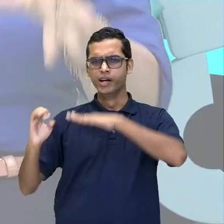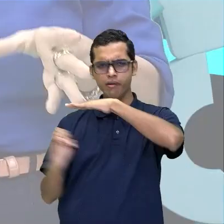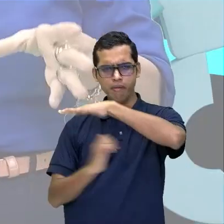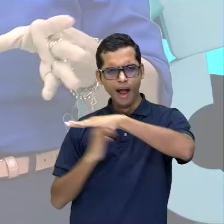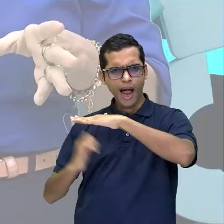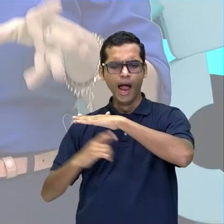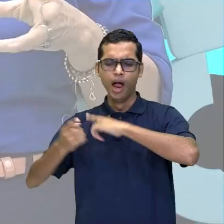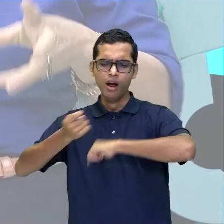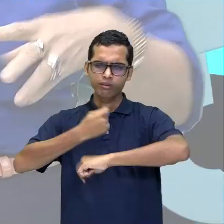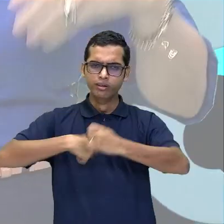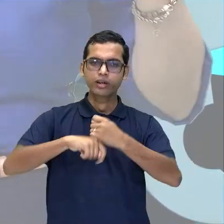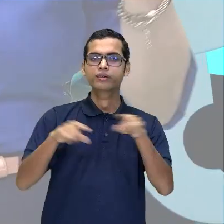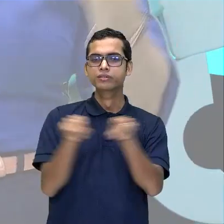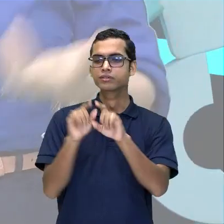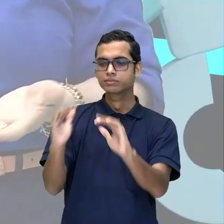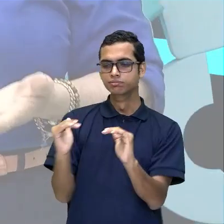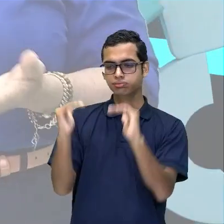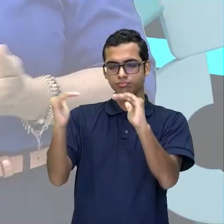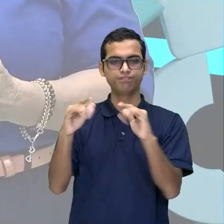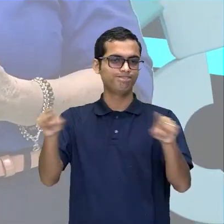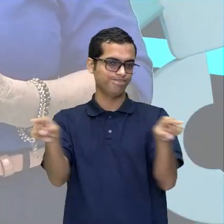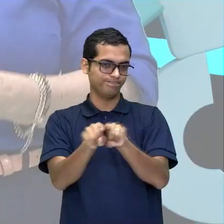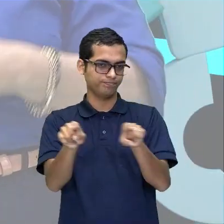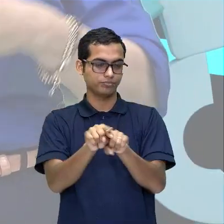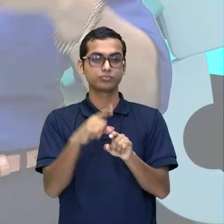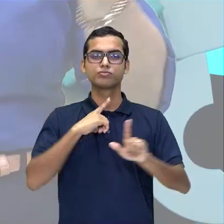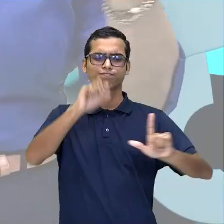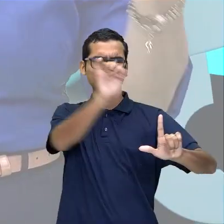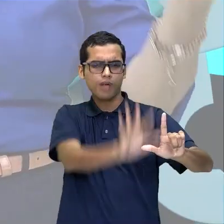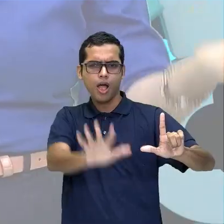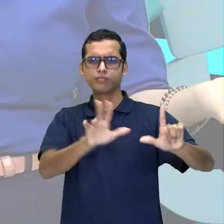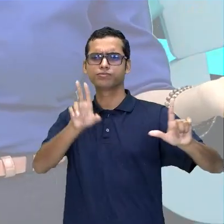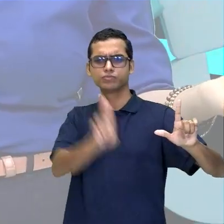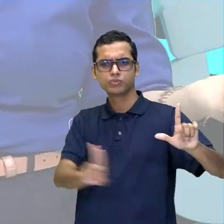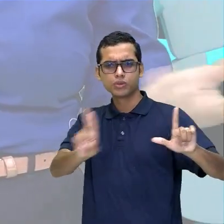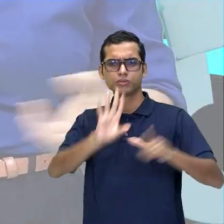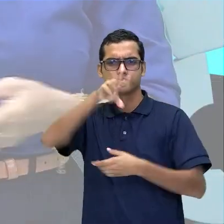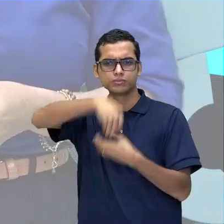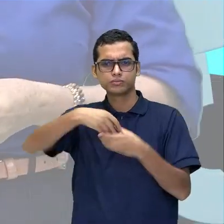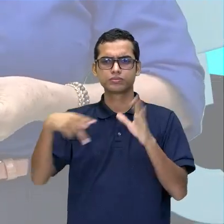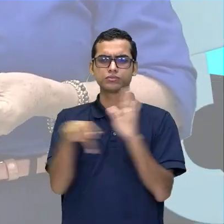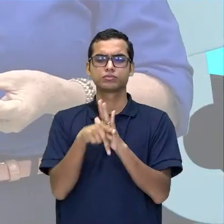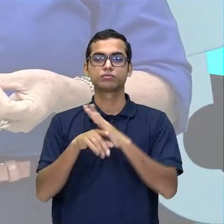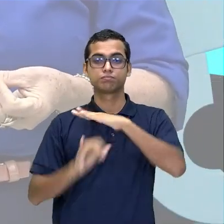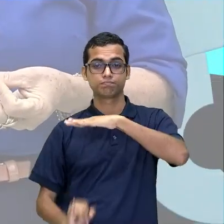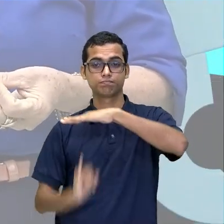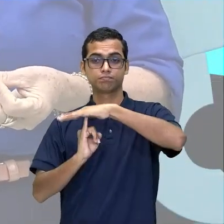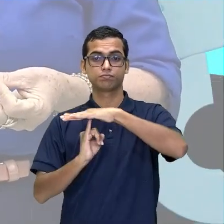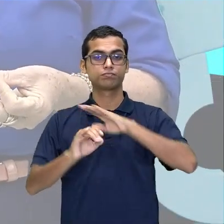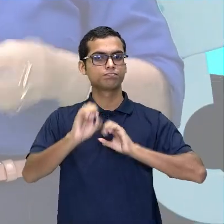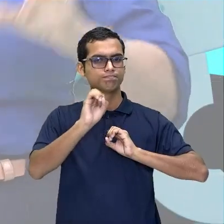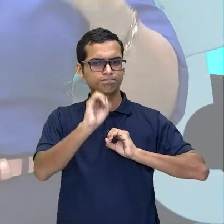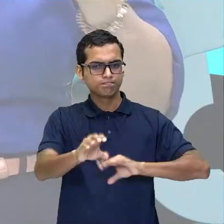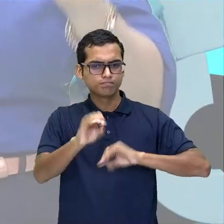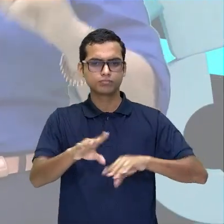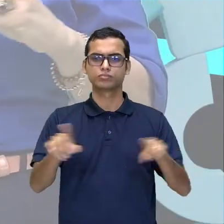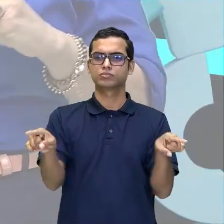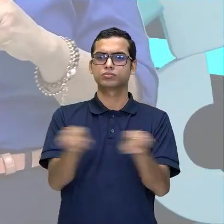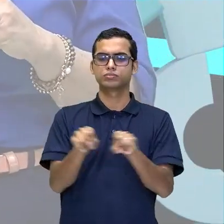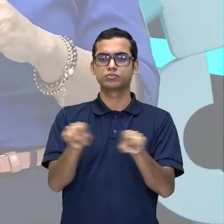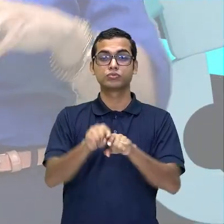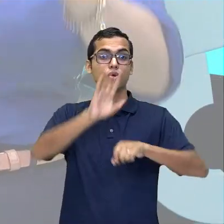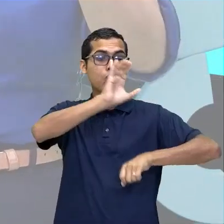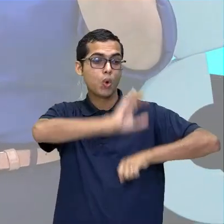Essas plataformas, elas são amplamente utilizadas em instituições de ensino, nos cursos à distância realizados